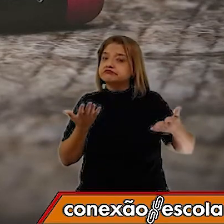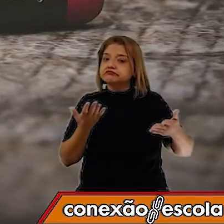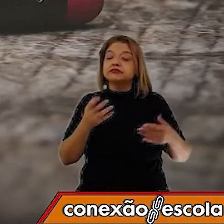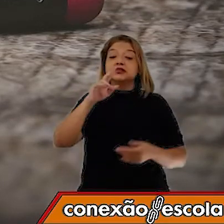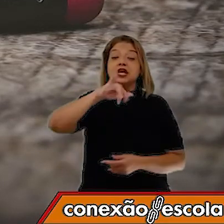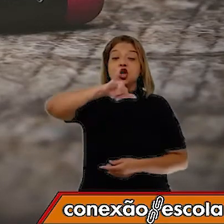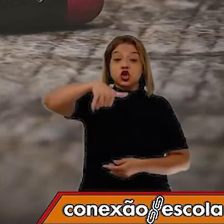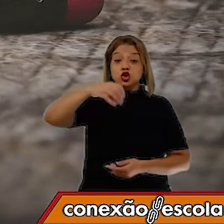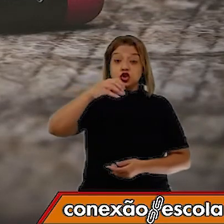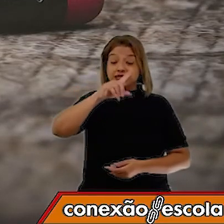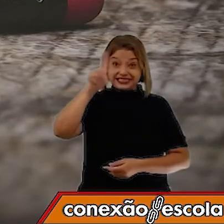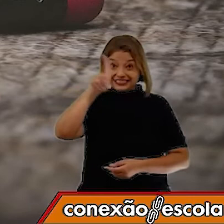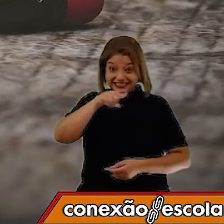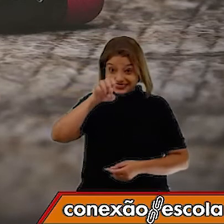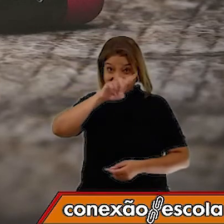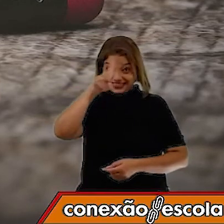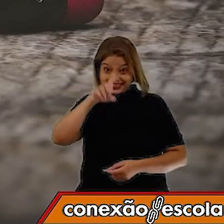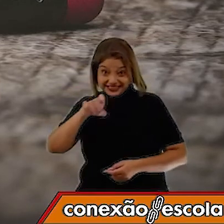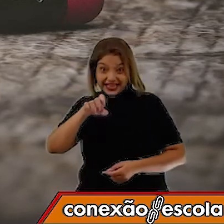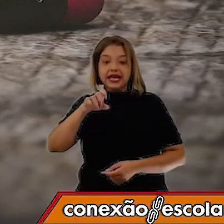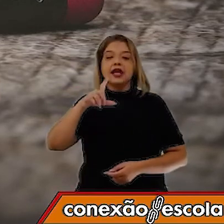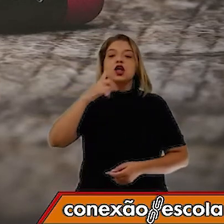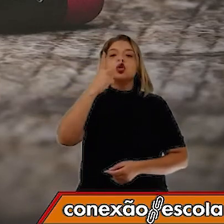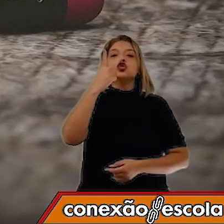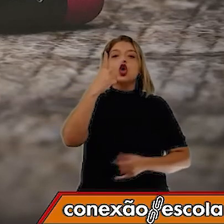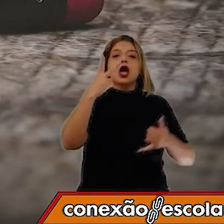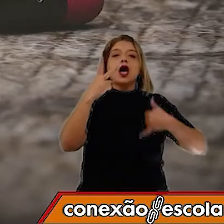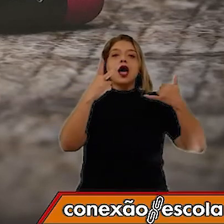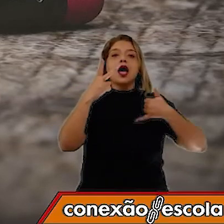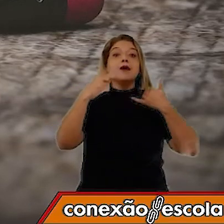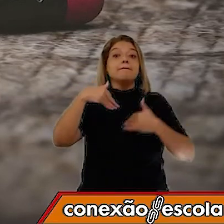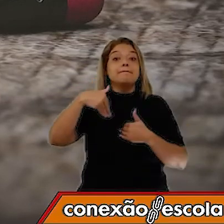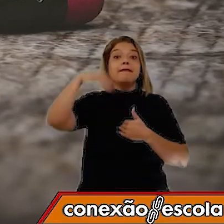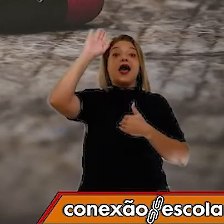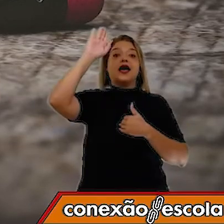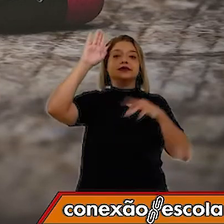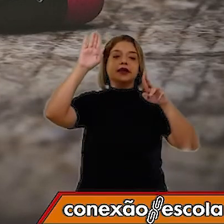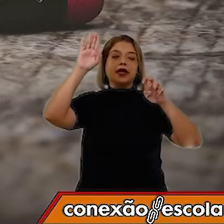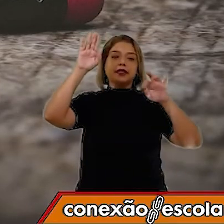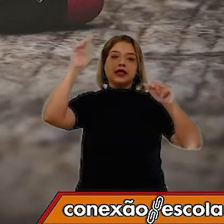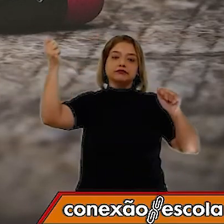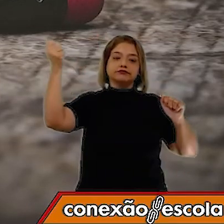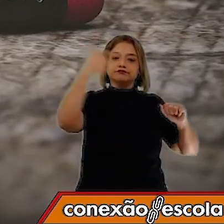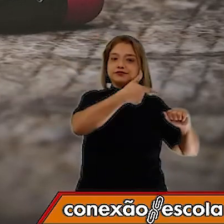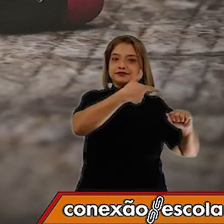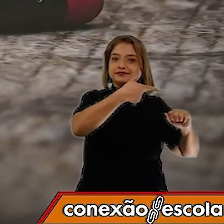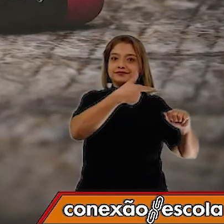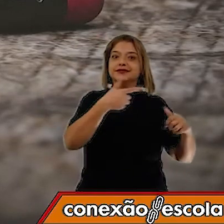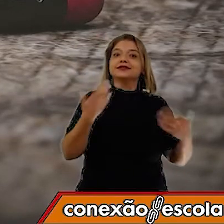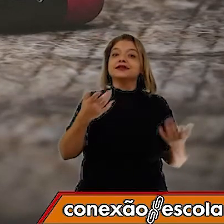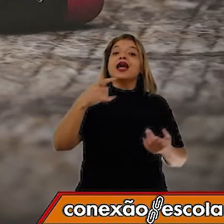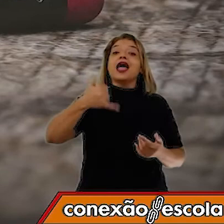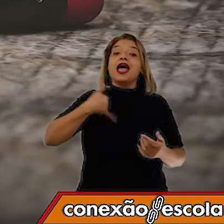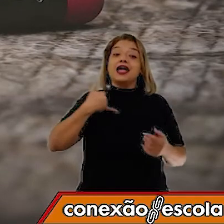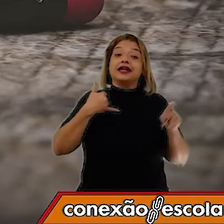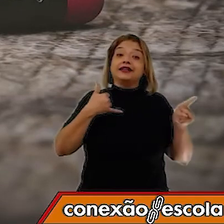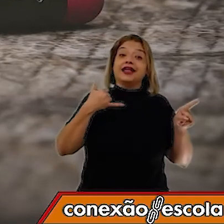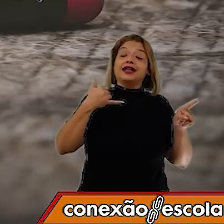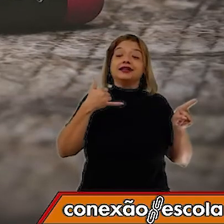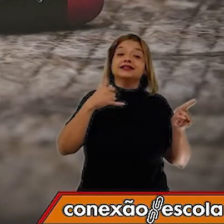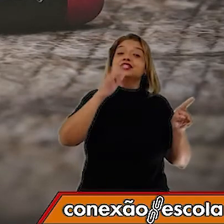anos a mais que o Renato. Então você acabou de descobrir quantos anos que o Renato tem. Então agora é a vez do